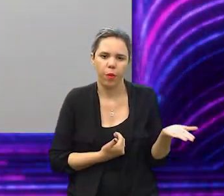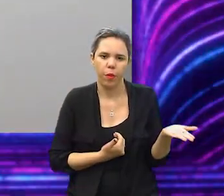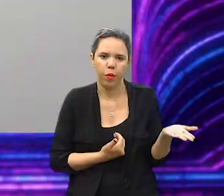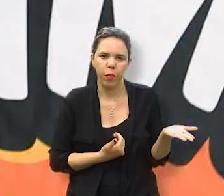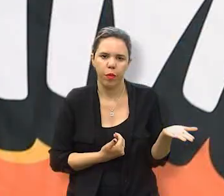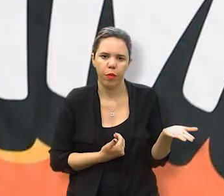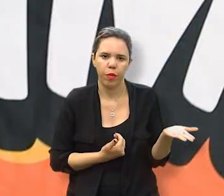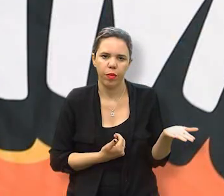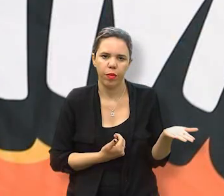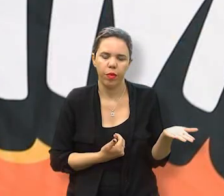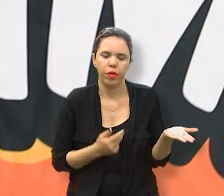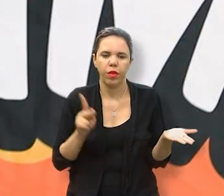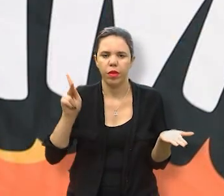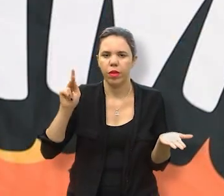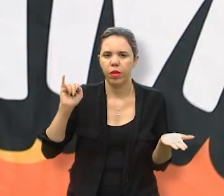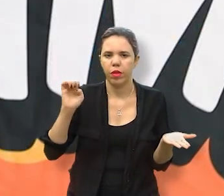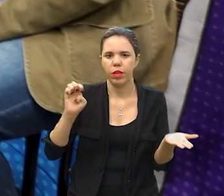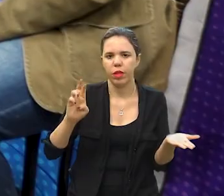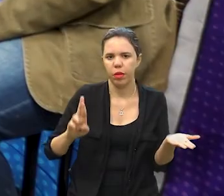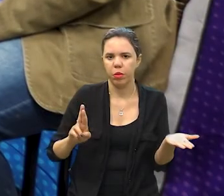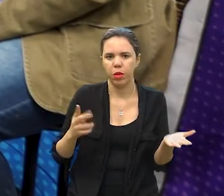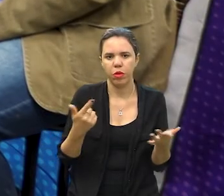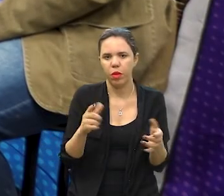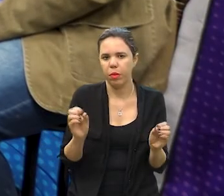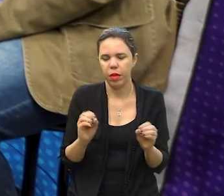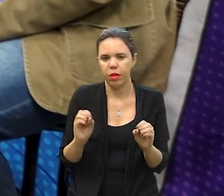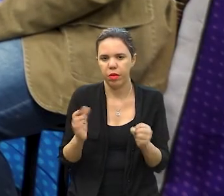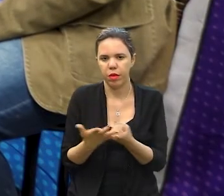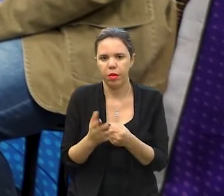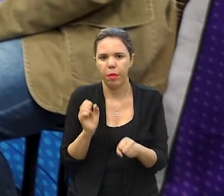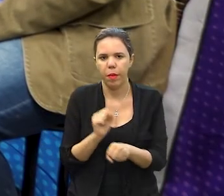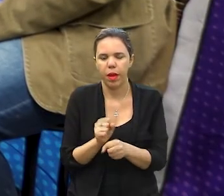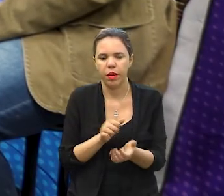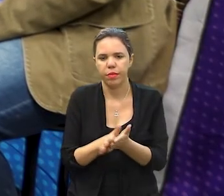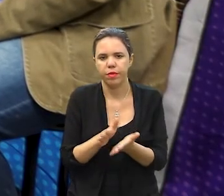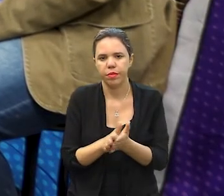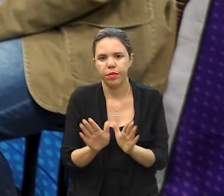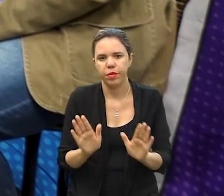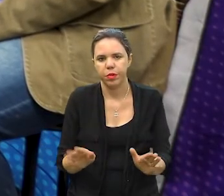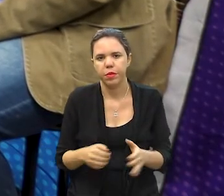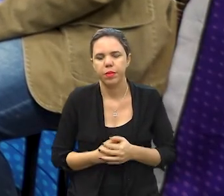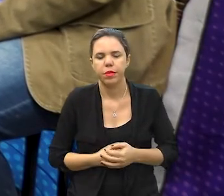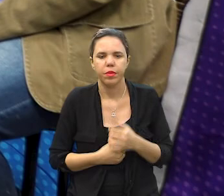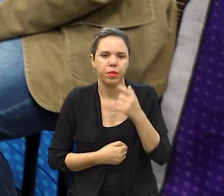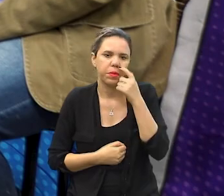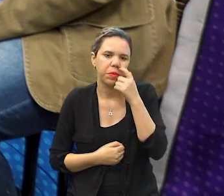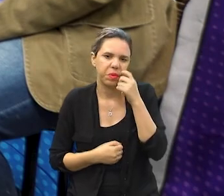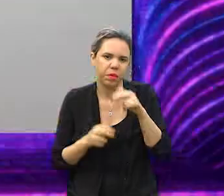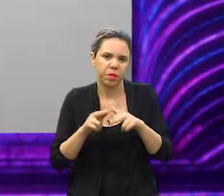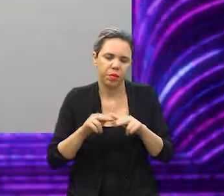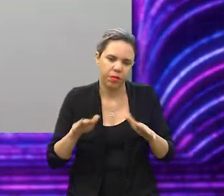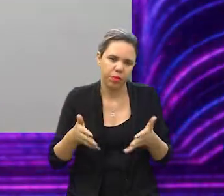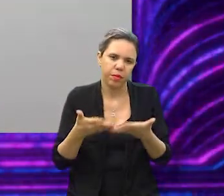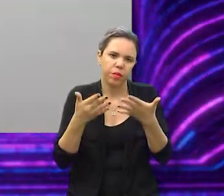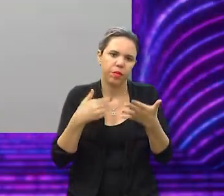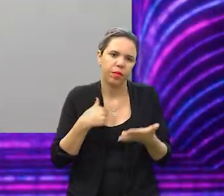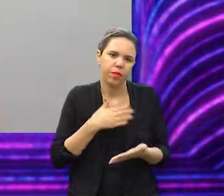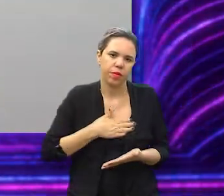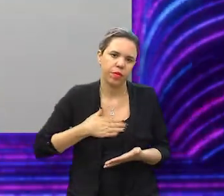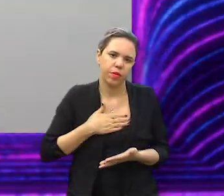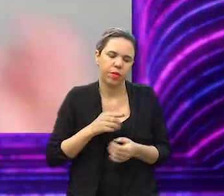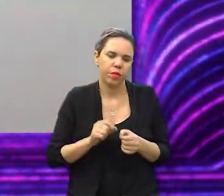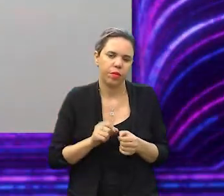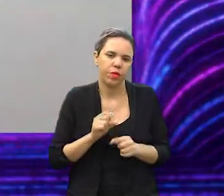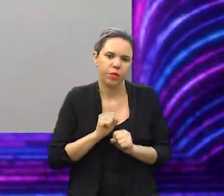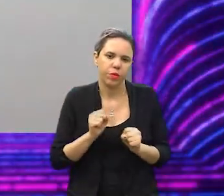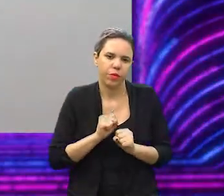estava lá à venda, né? Agora não tem mais, porque com a pandemia eu parei de imprimir. E por conta dessa motivação e do meu hobby, eu